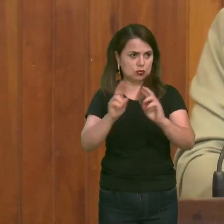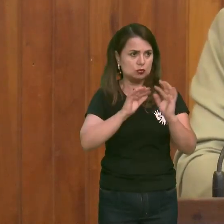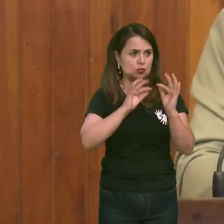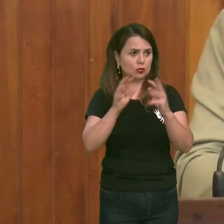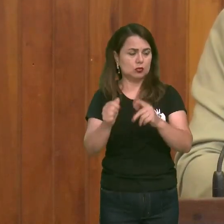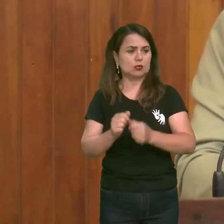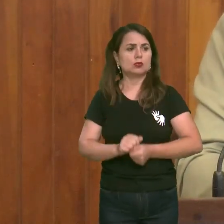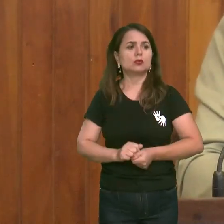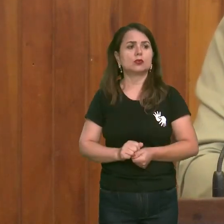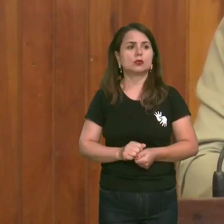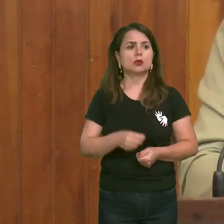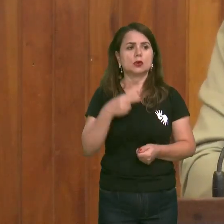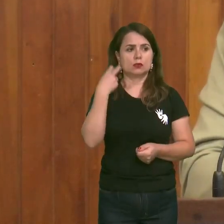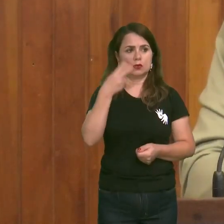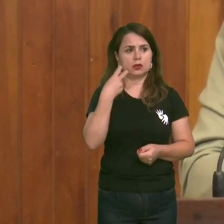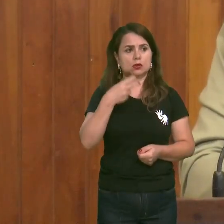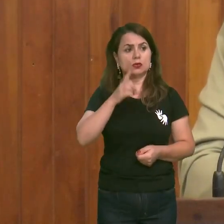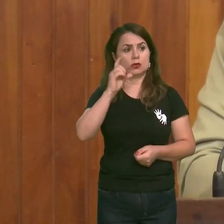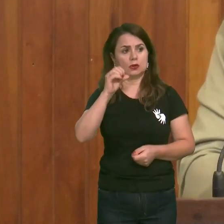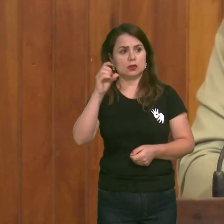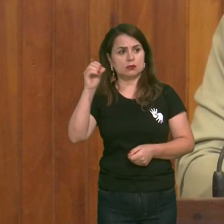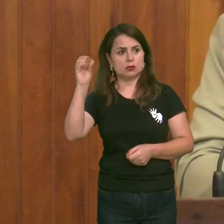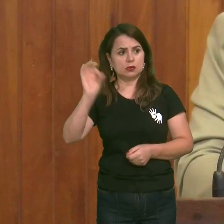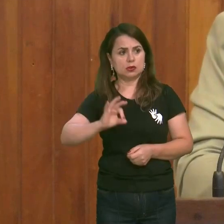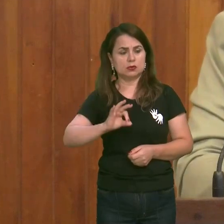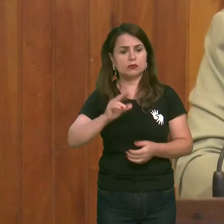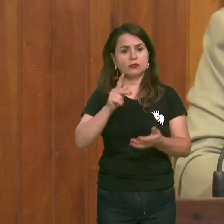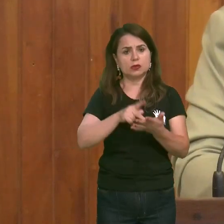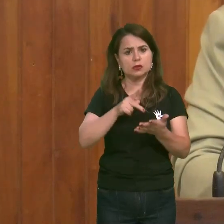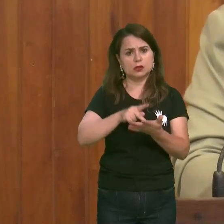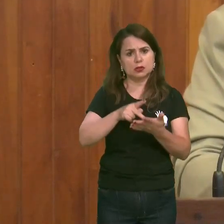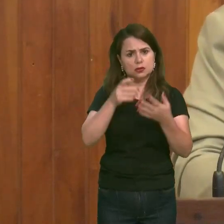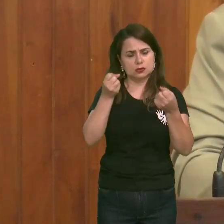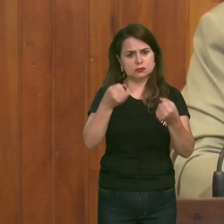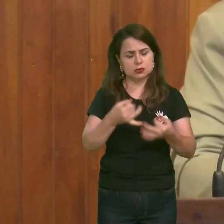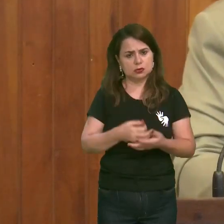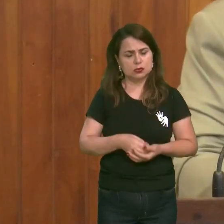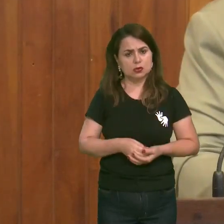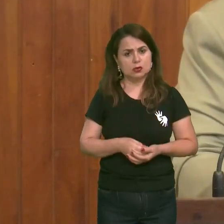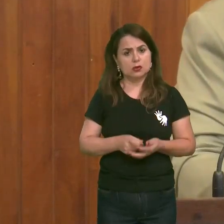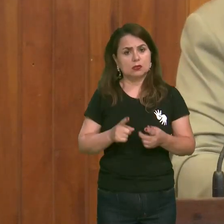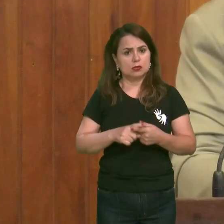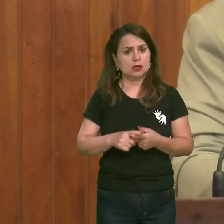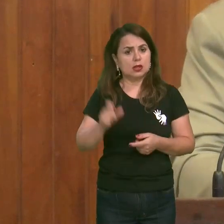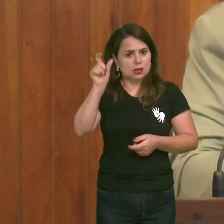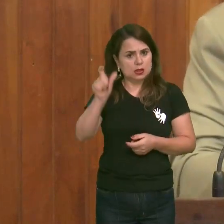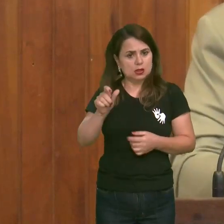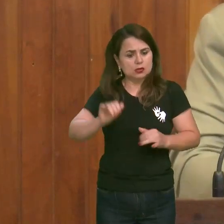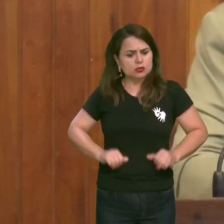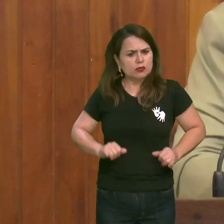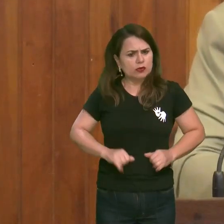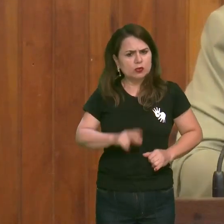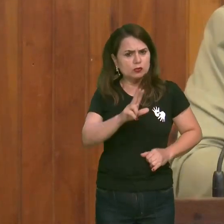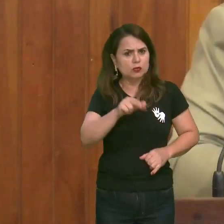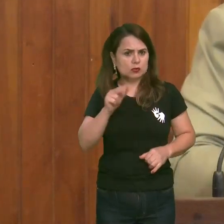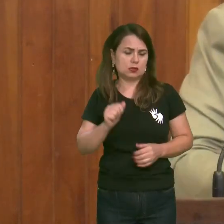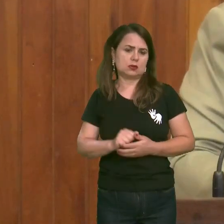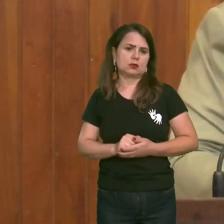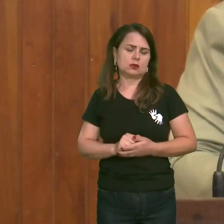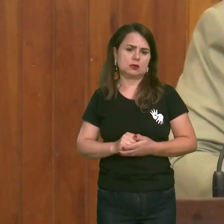disse a verdade 100% verdade essa Tribuna ele realmente nunca sofreu nenhum tipo de ameaça